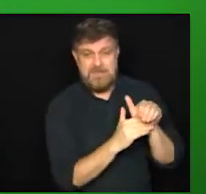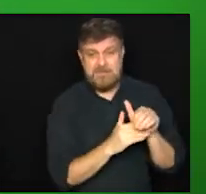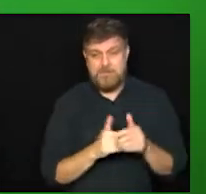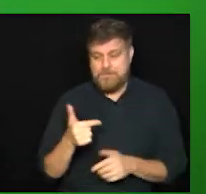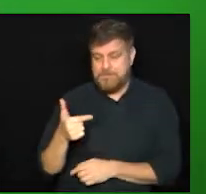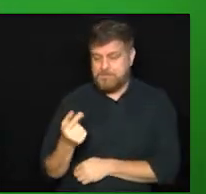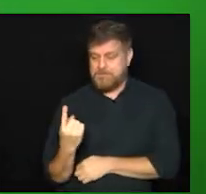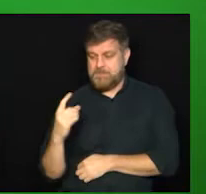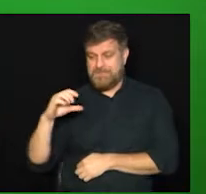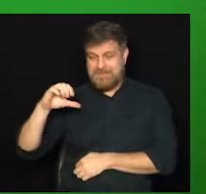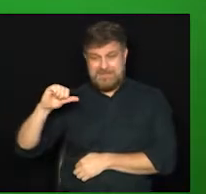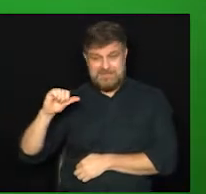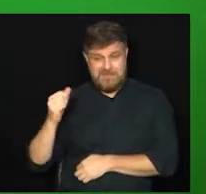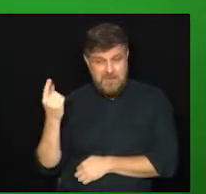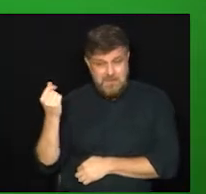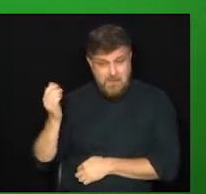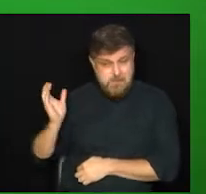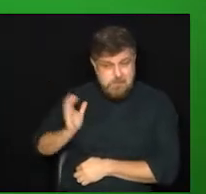está distante.